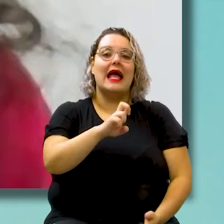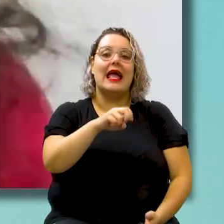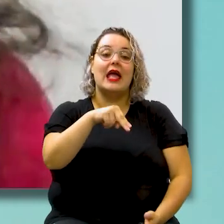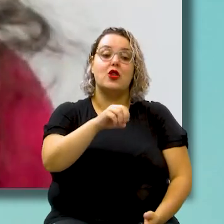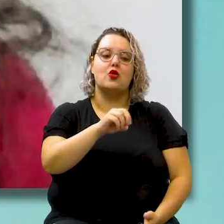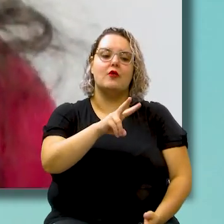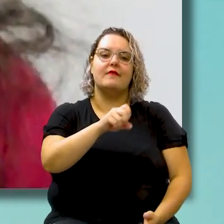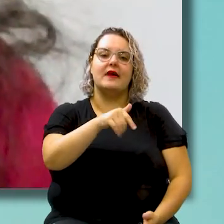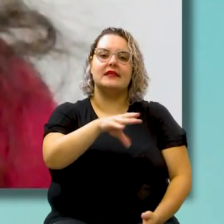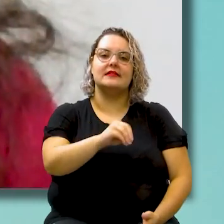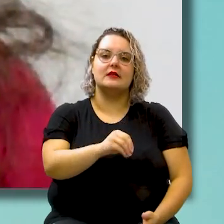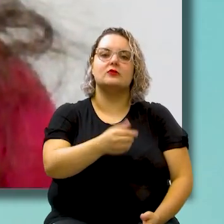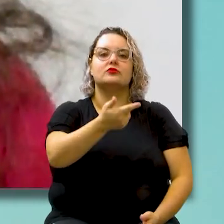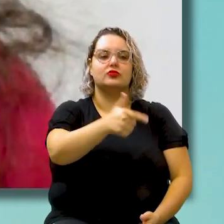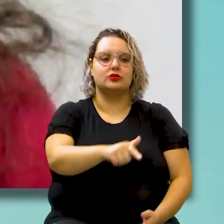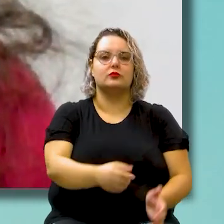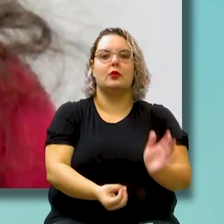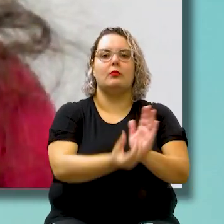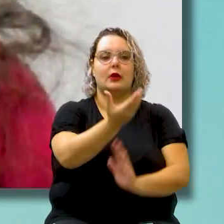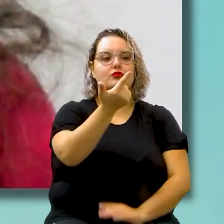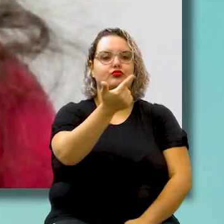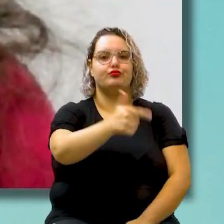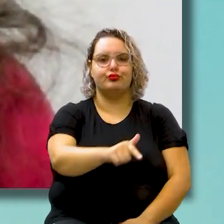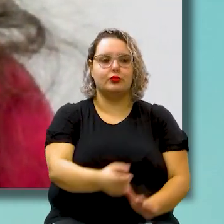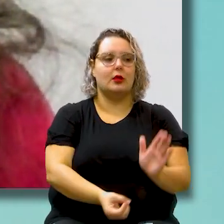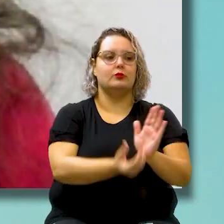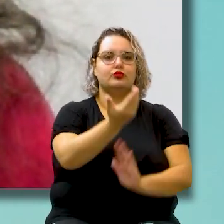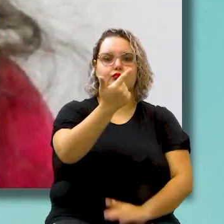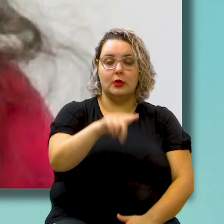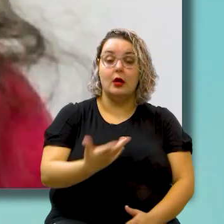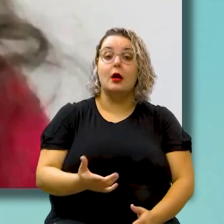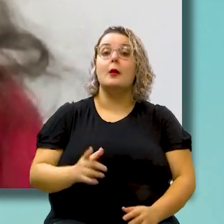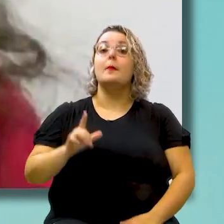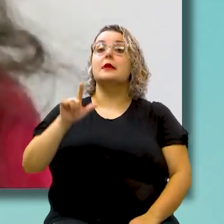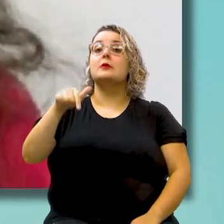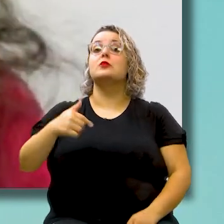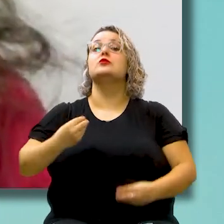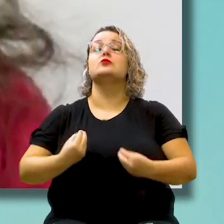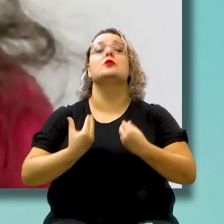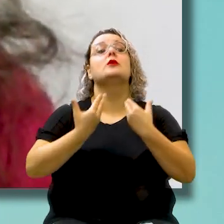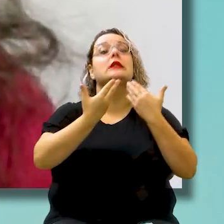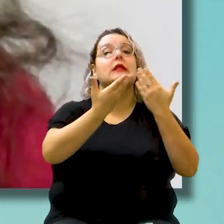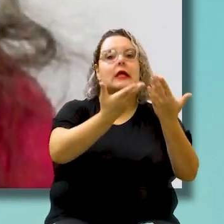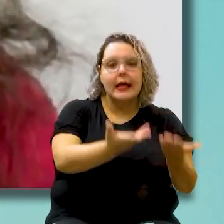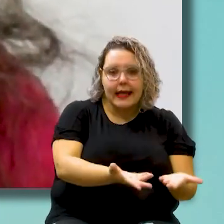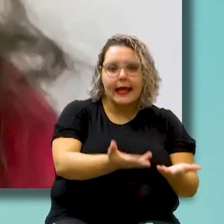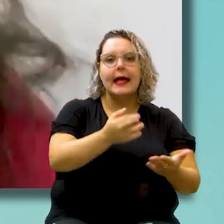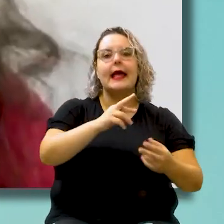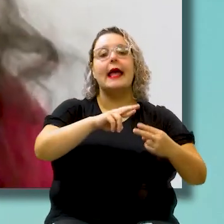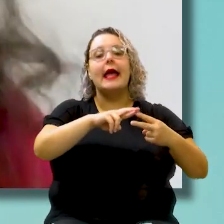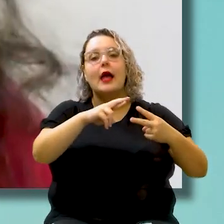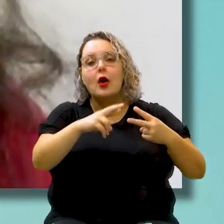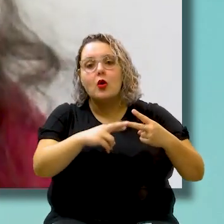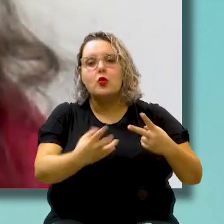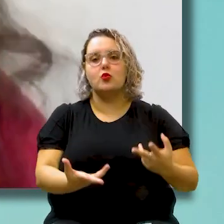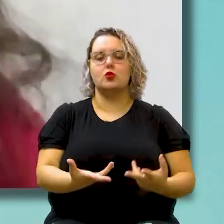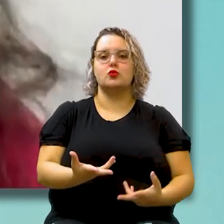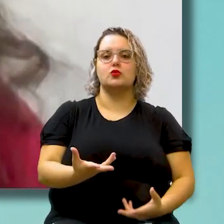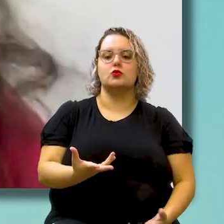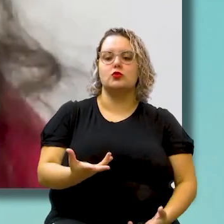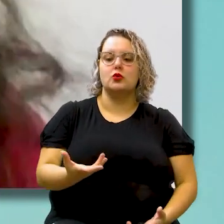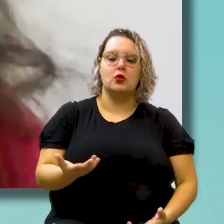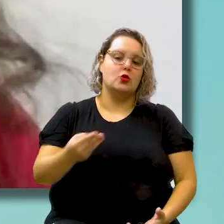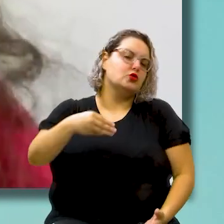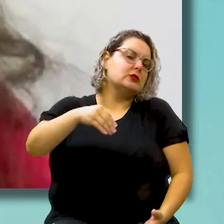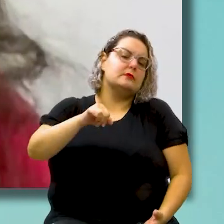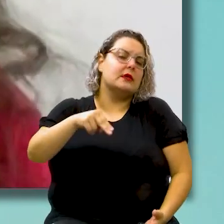histórico, para que a gente pudesse devolver recursos para que novamente